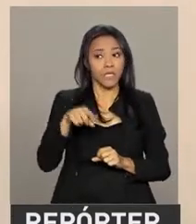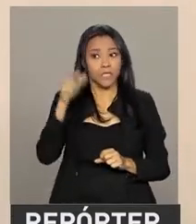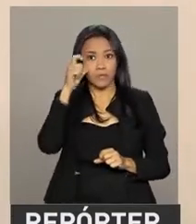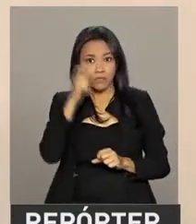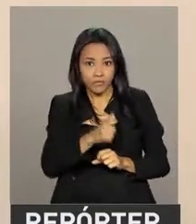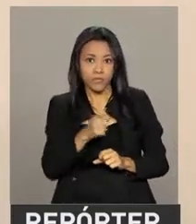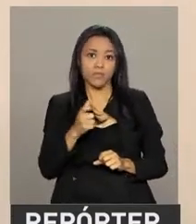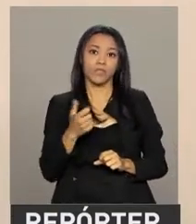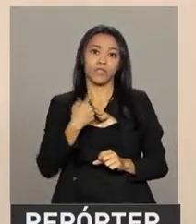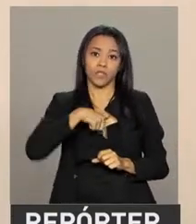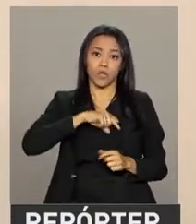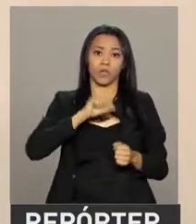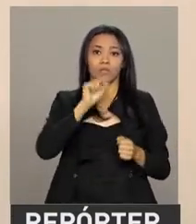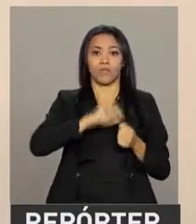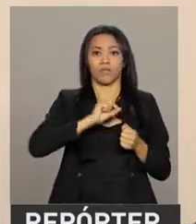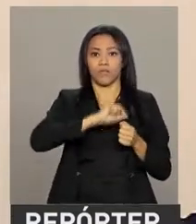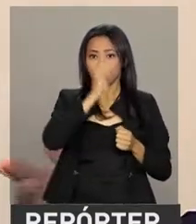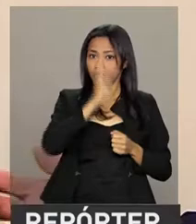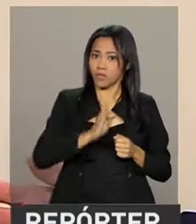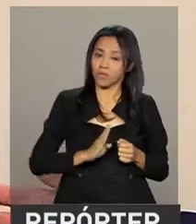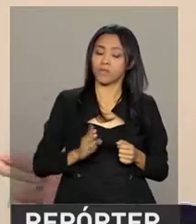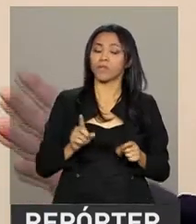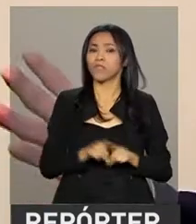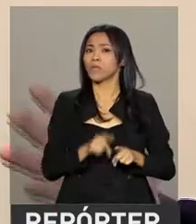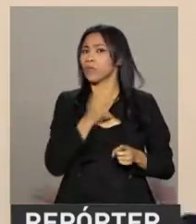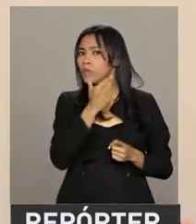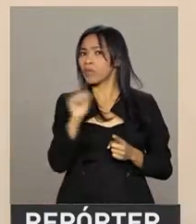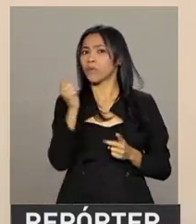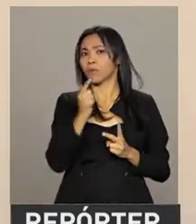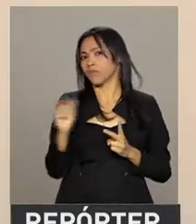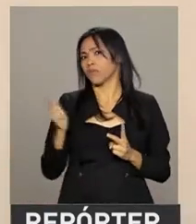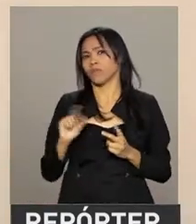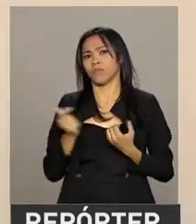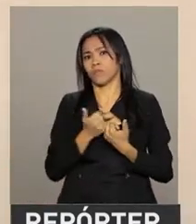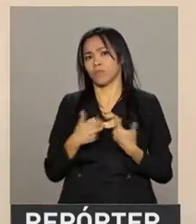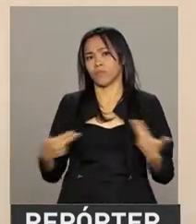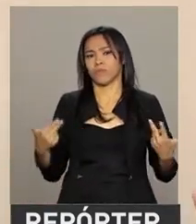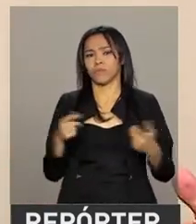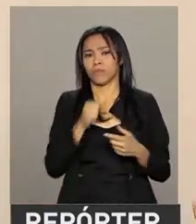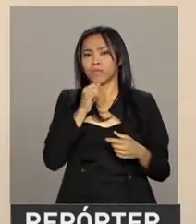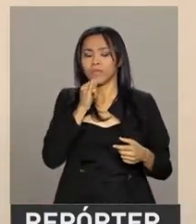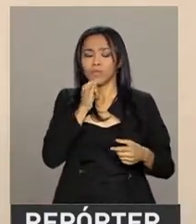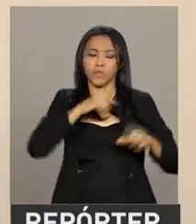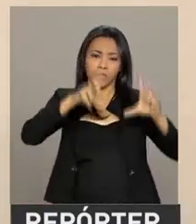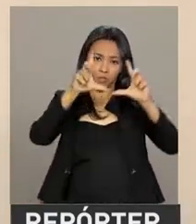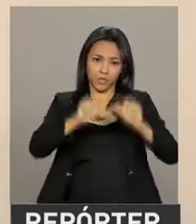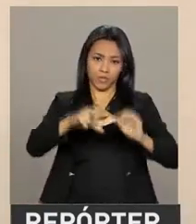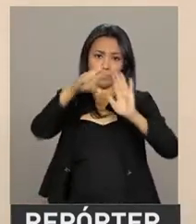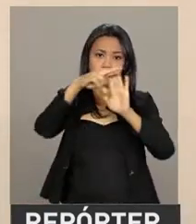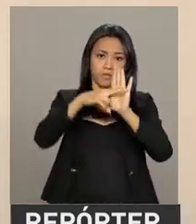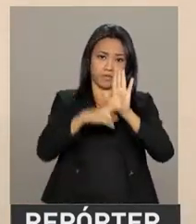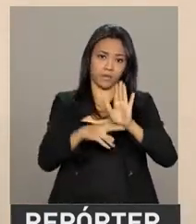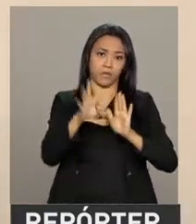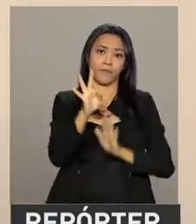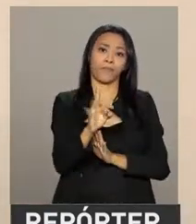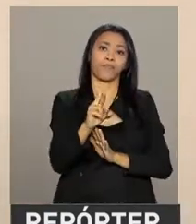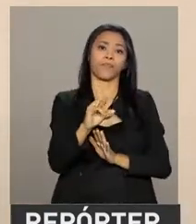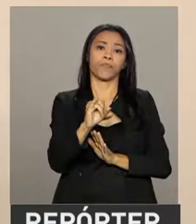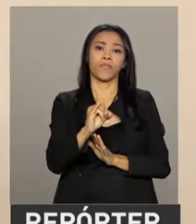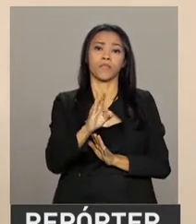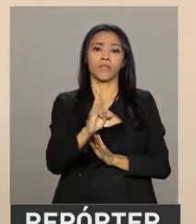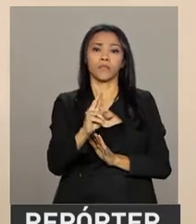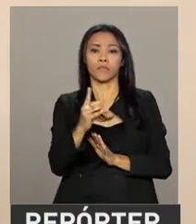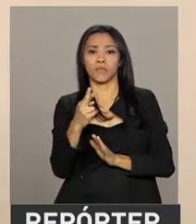todos nós estamos fazendo e por outras que eu estou anunciando por exemplo a simplificação tributária por exemplo a reforma da